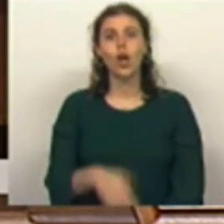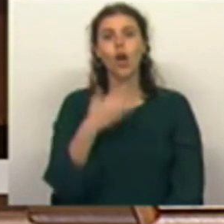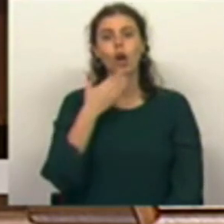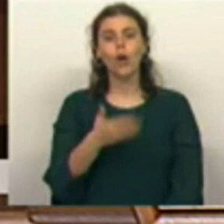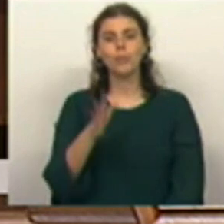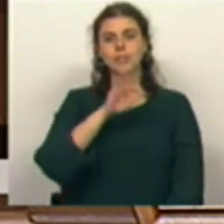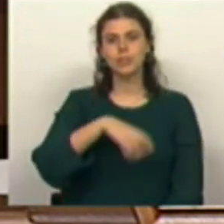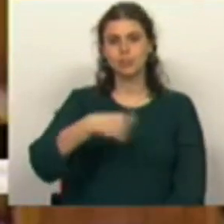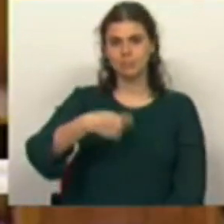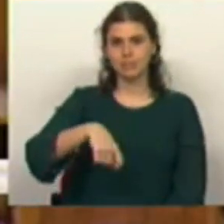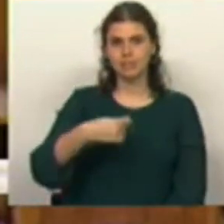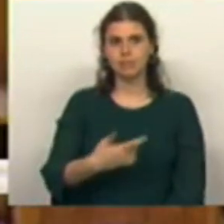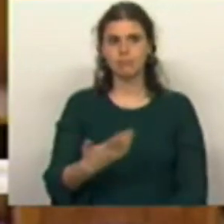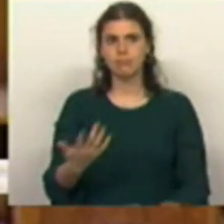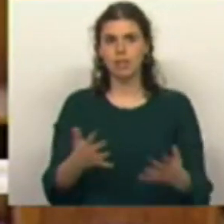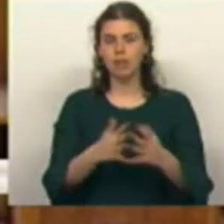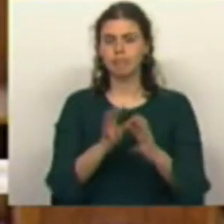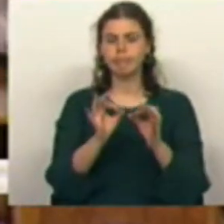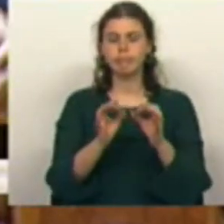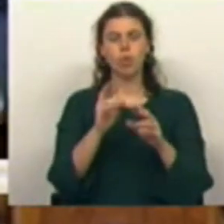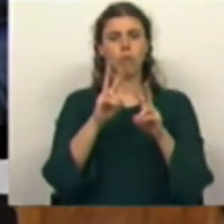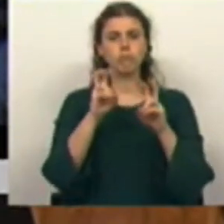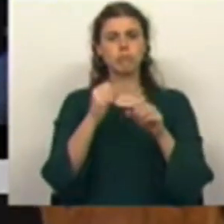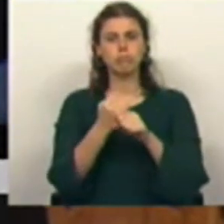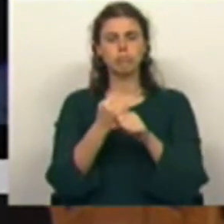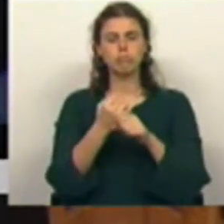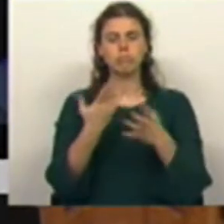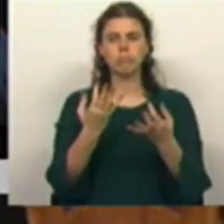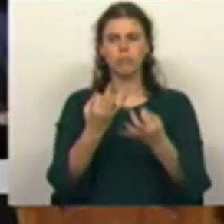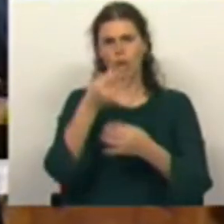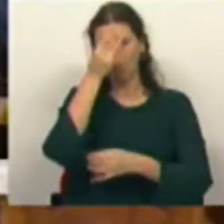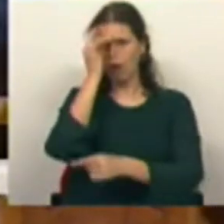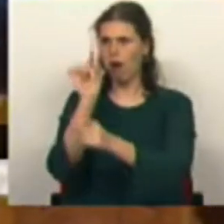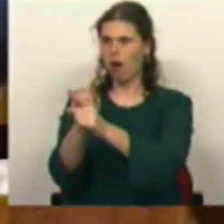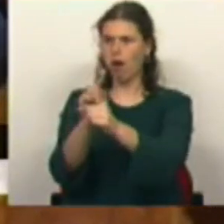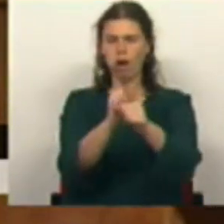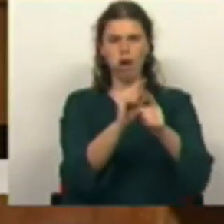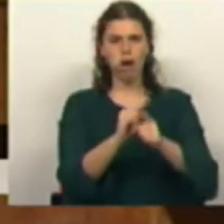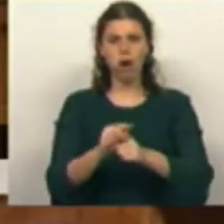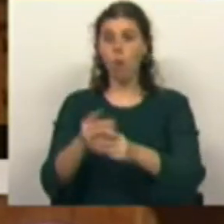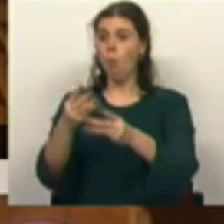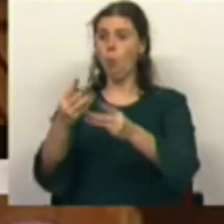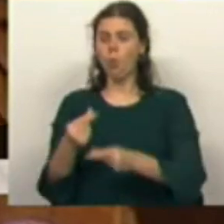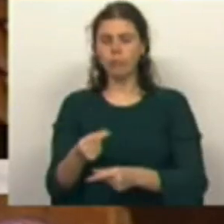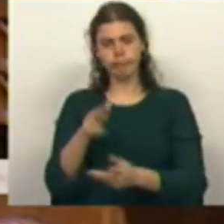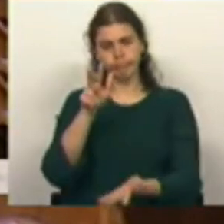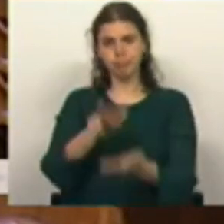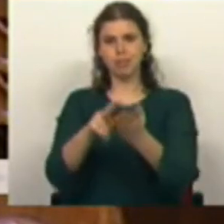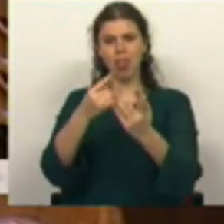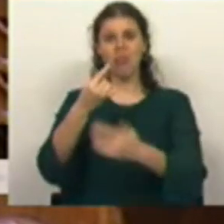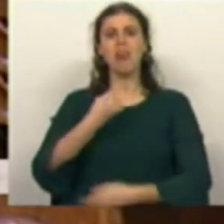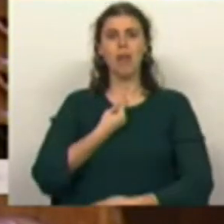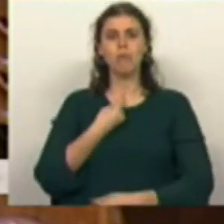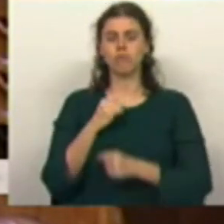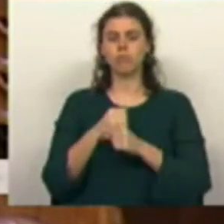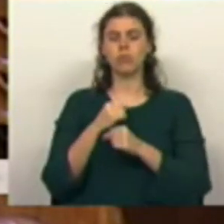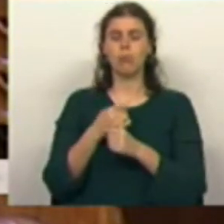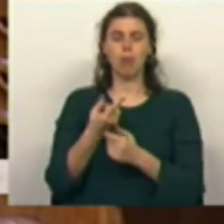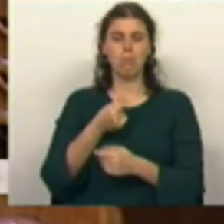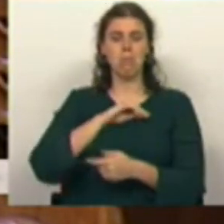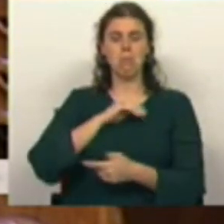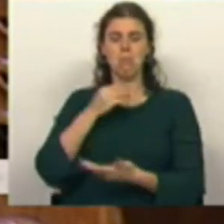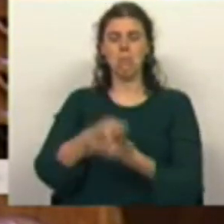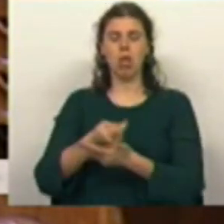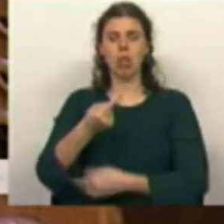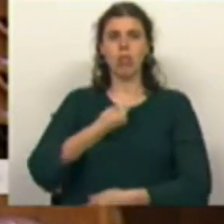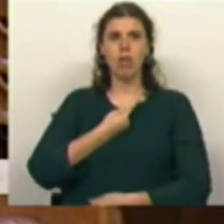Muito obrigado, Sr. Presidente. Estamos a tratar de um assunto que é, de facto, consensual. As contas têm que estar certificadas e a tarefa tem que ser